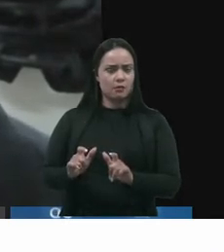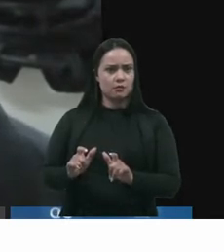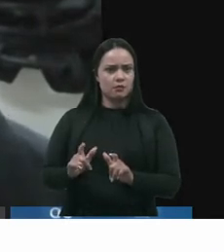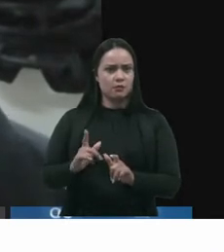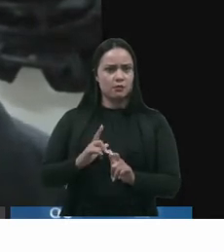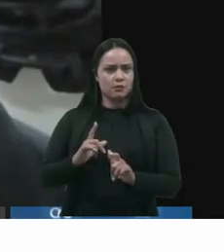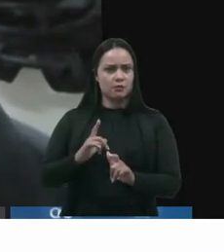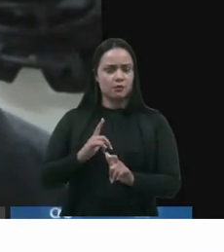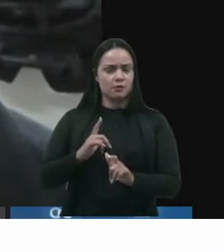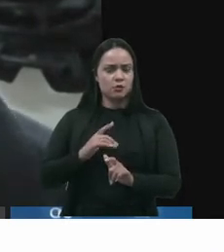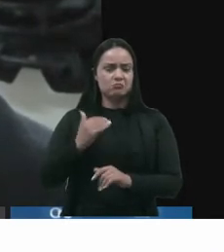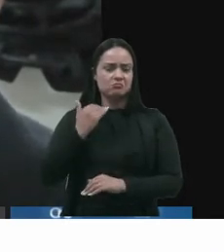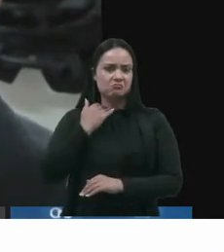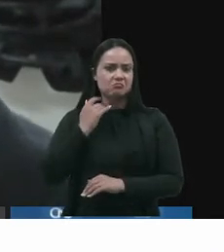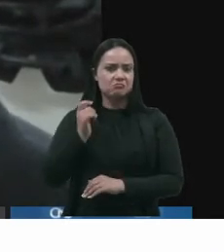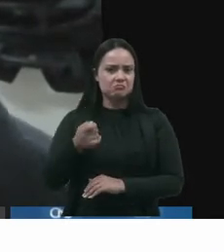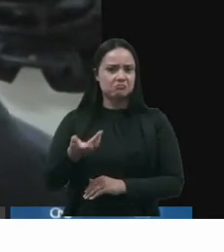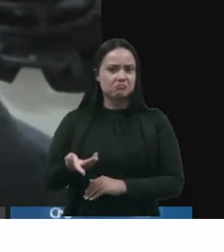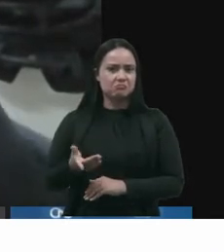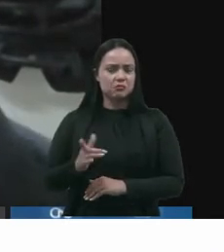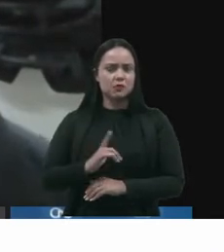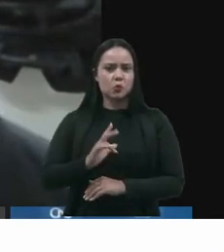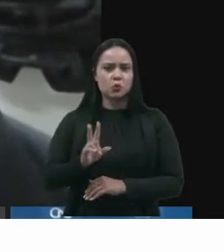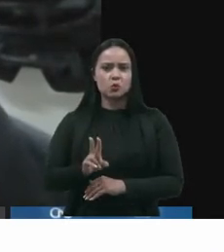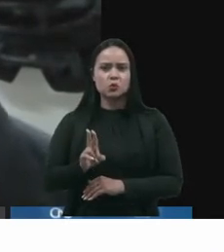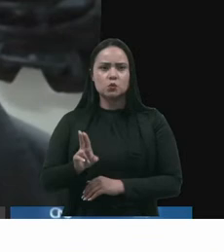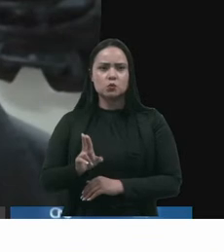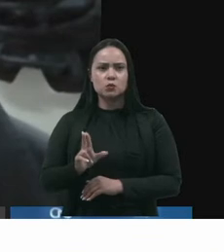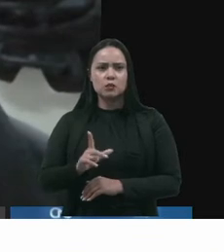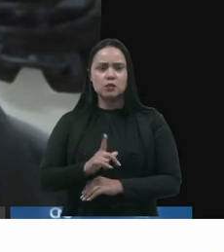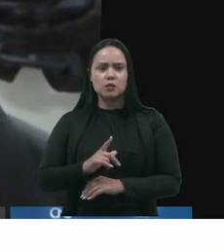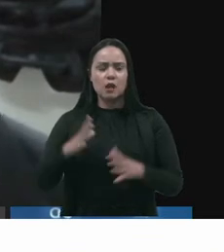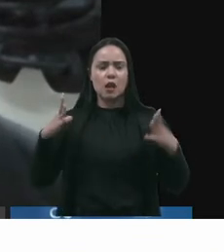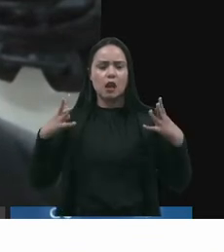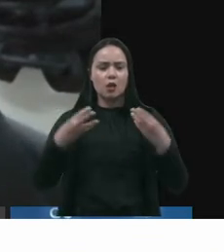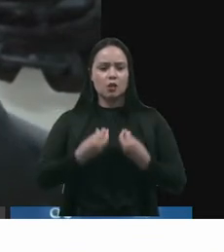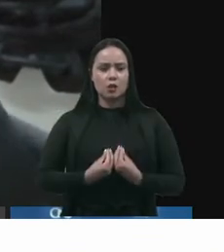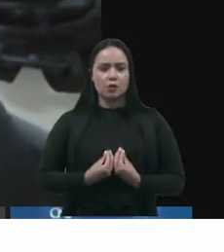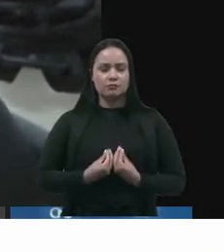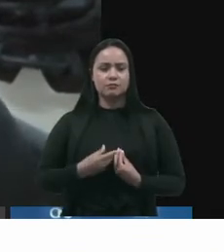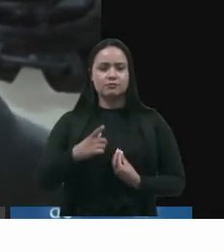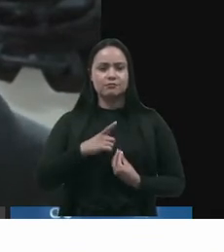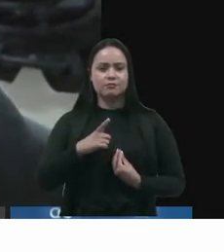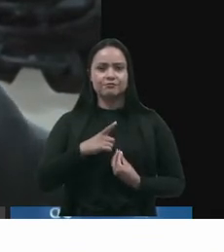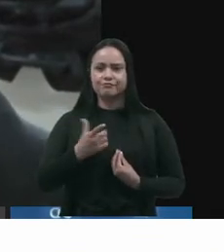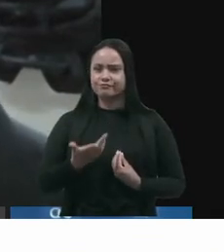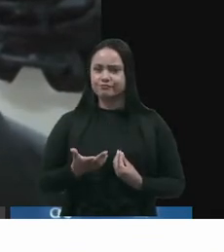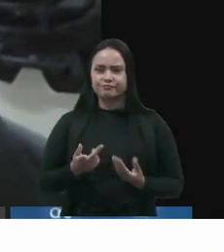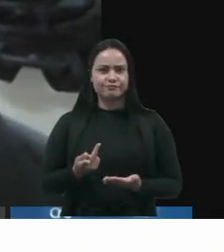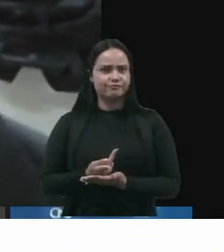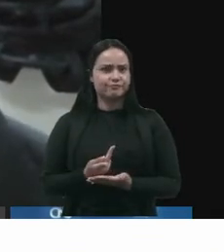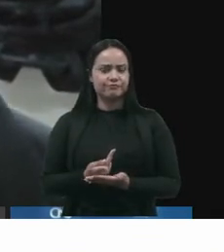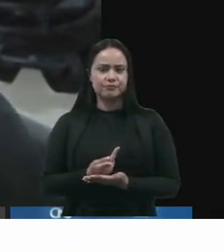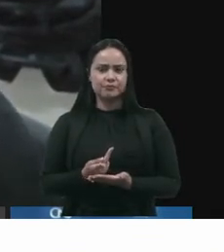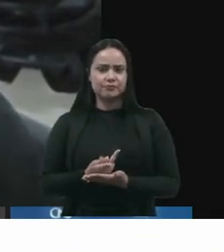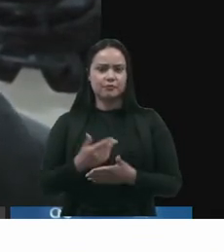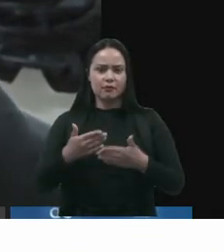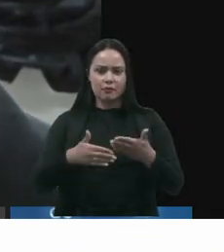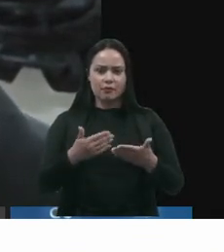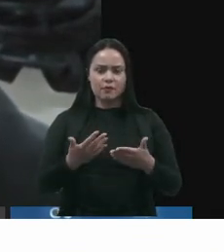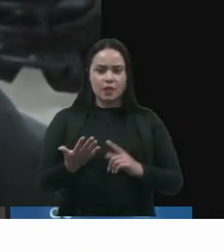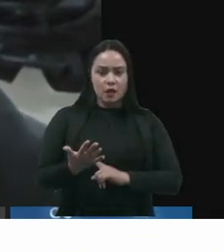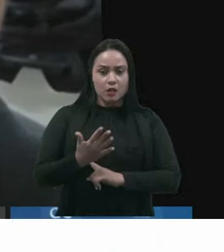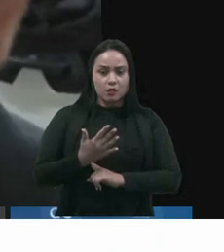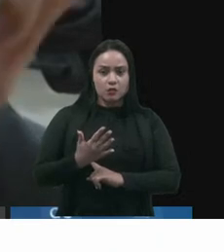aposentação do magistrado que tisnou a toga com uma conduta absolutamente nada, conduzindo o processo de forma a